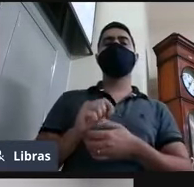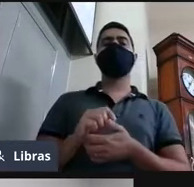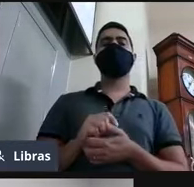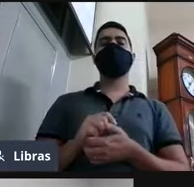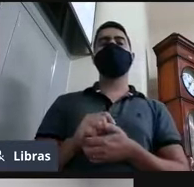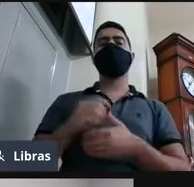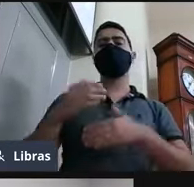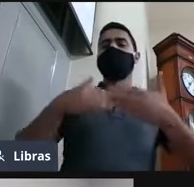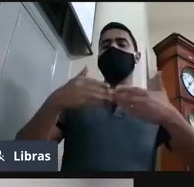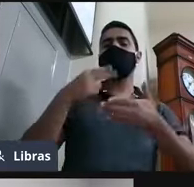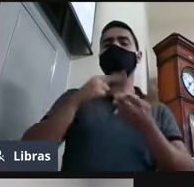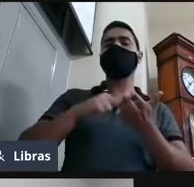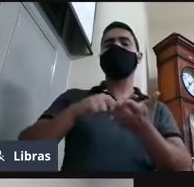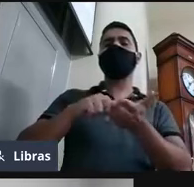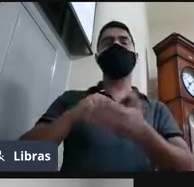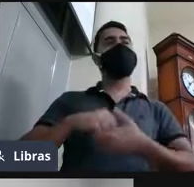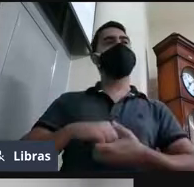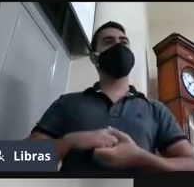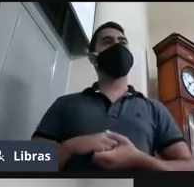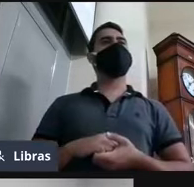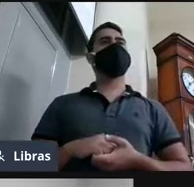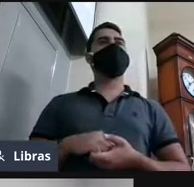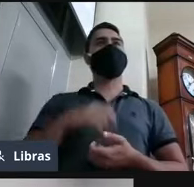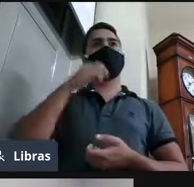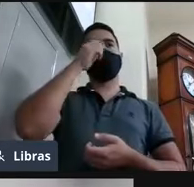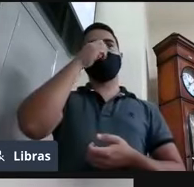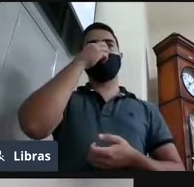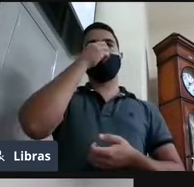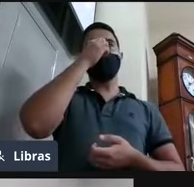trâmite da mensagem, e agora